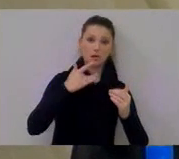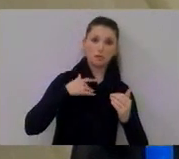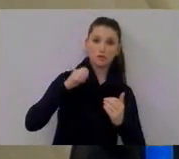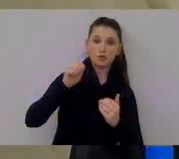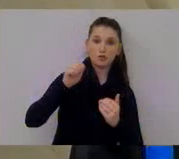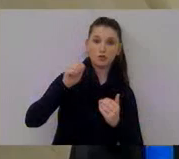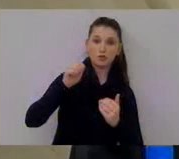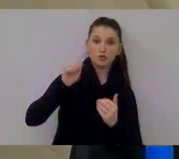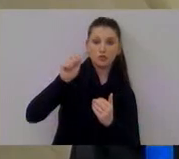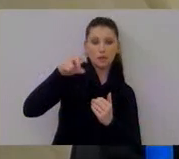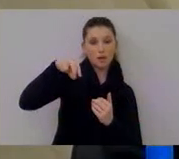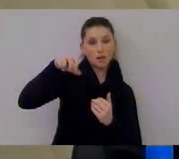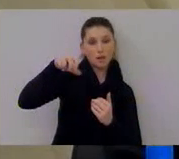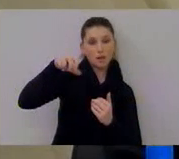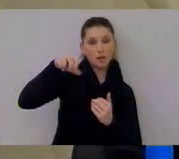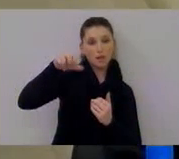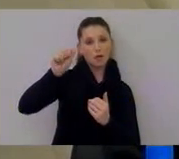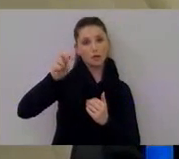Indicação